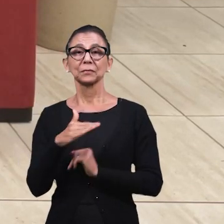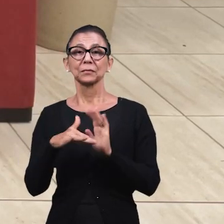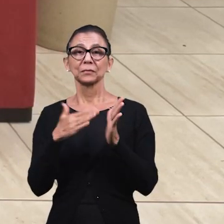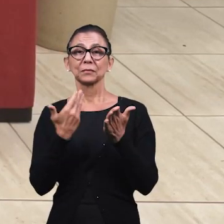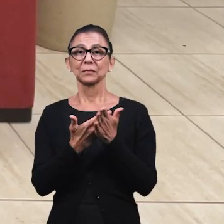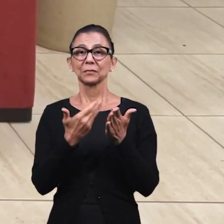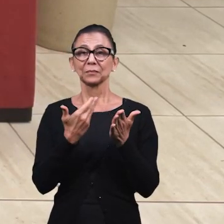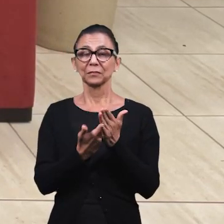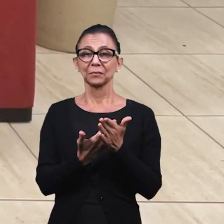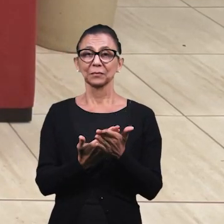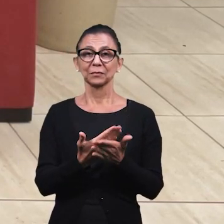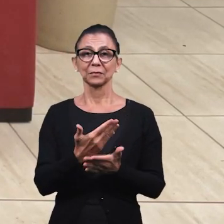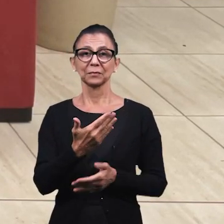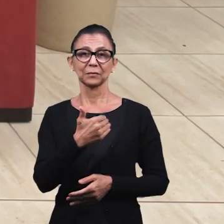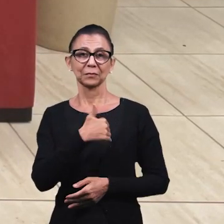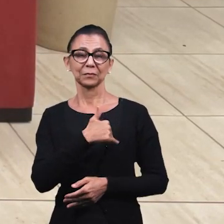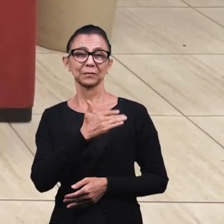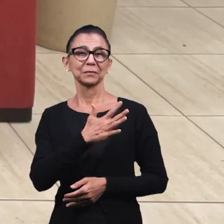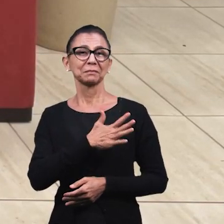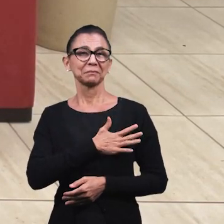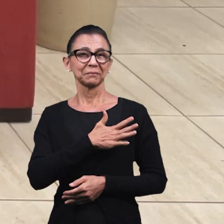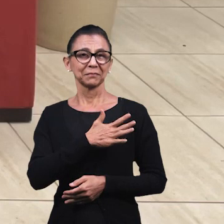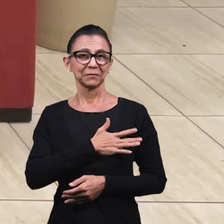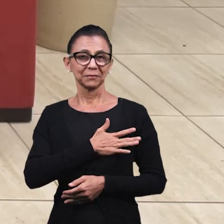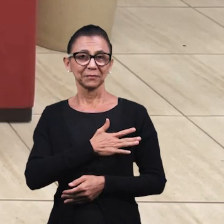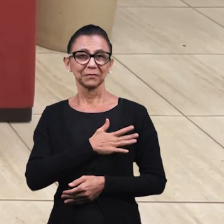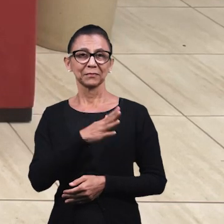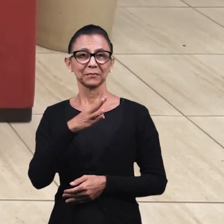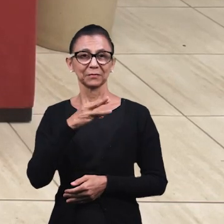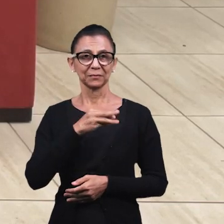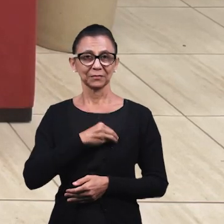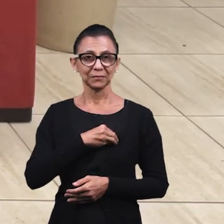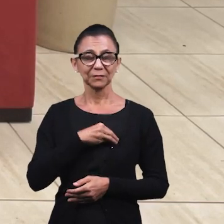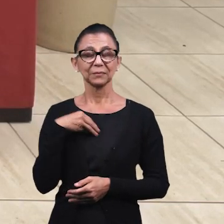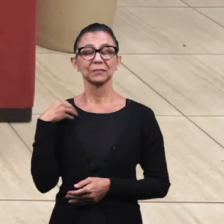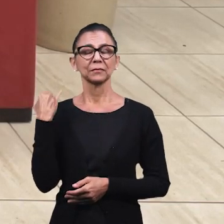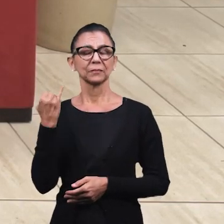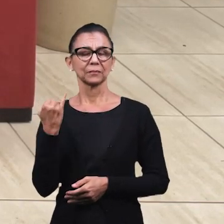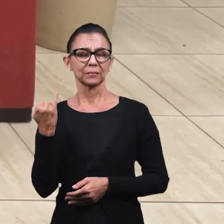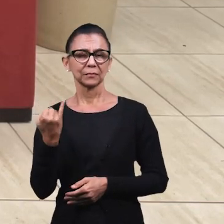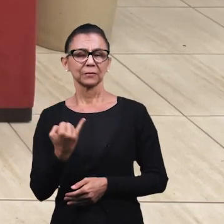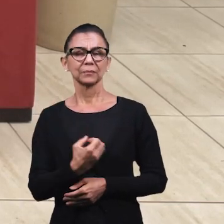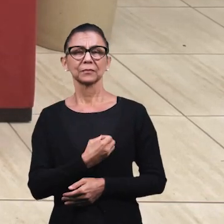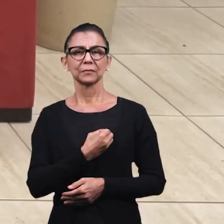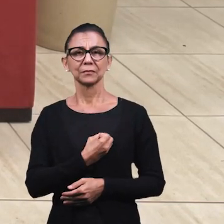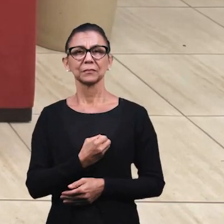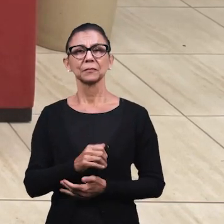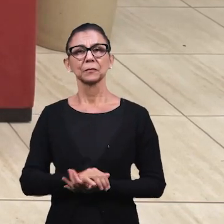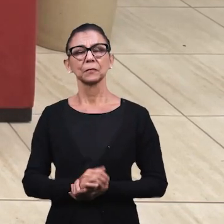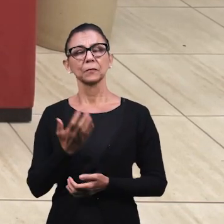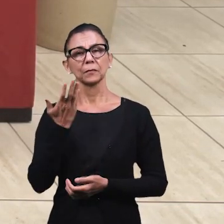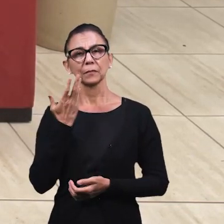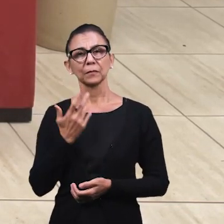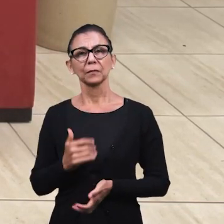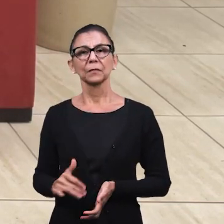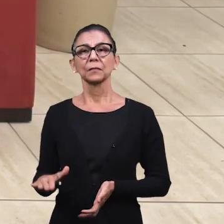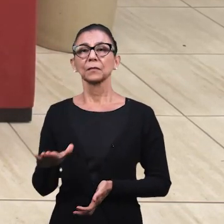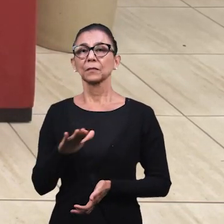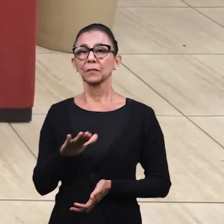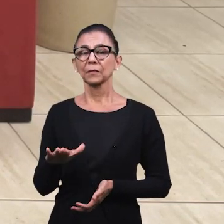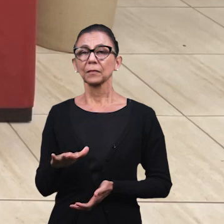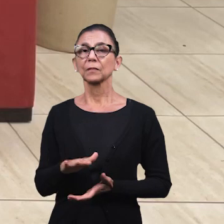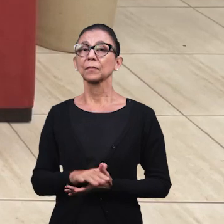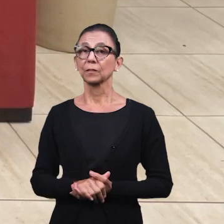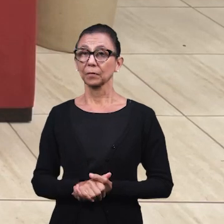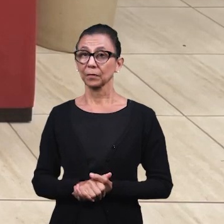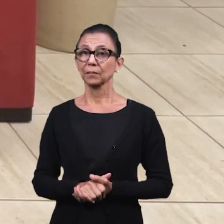esses estudos, eles ficam guardados no nosso coração, e isso é muito importante, essa participação das crianças, e